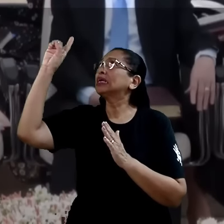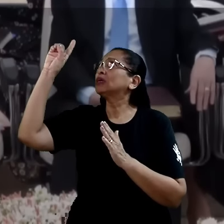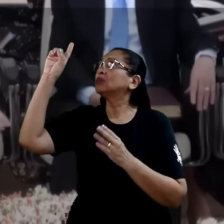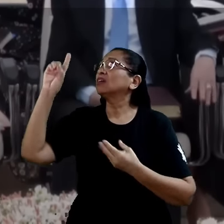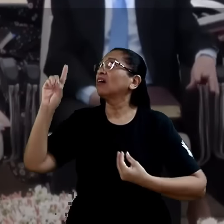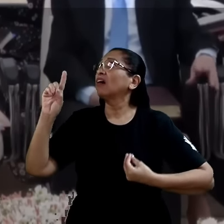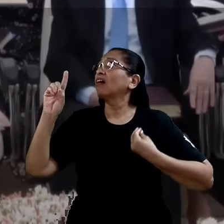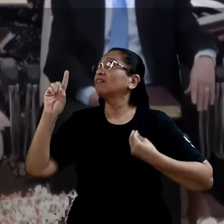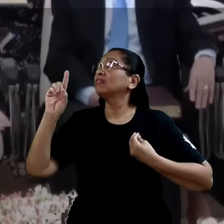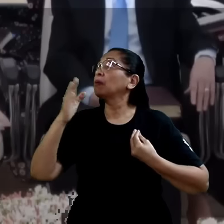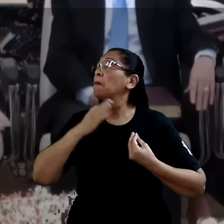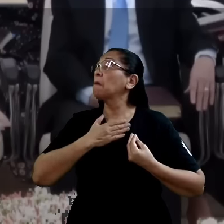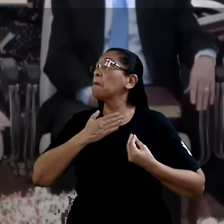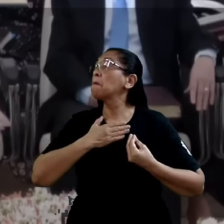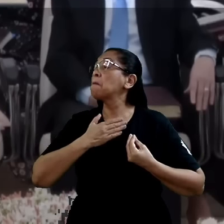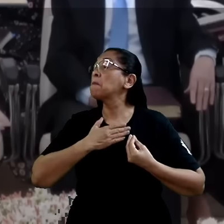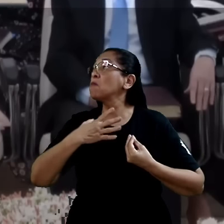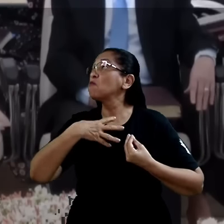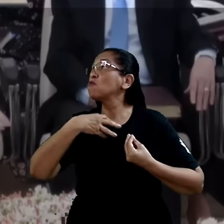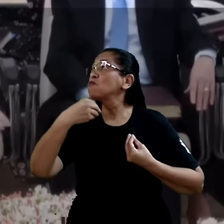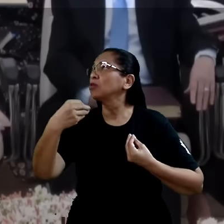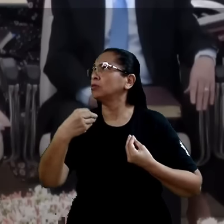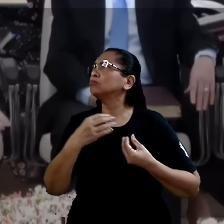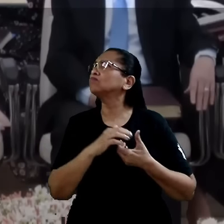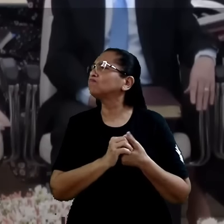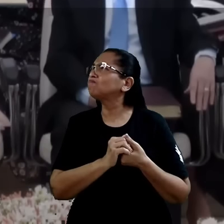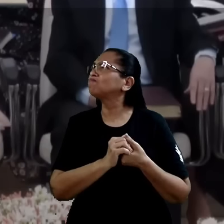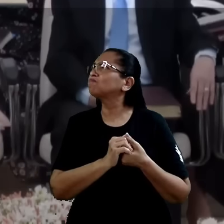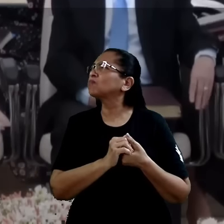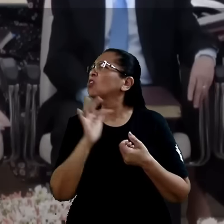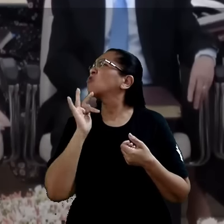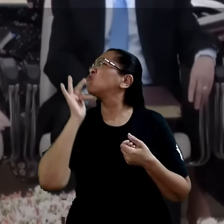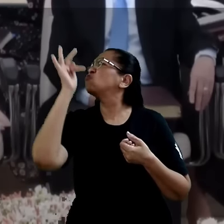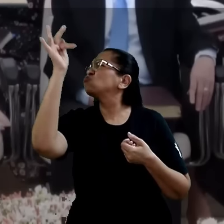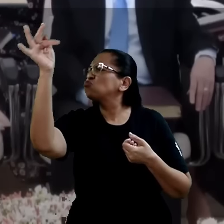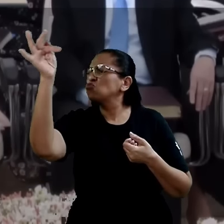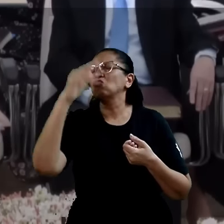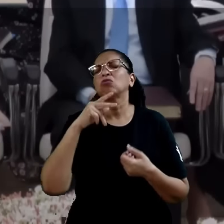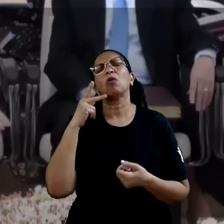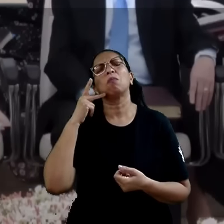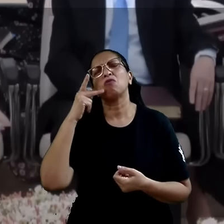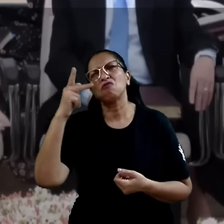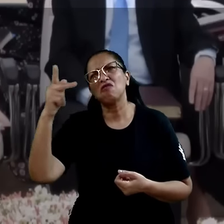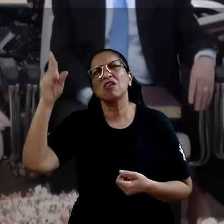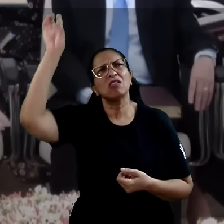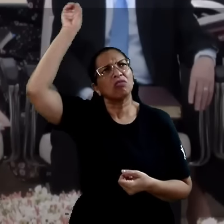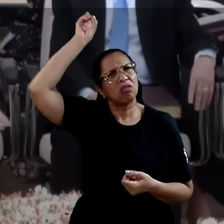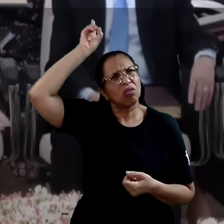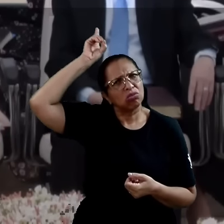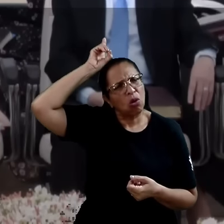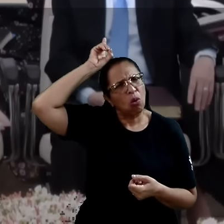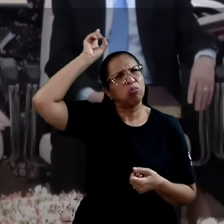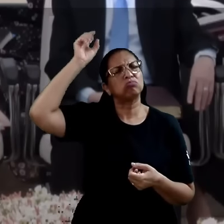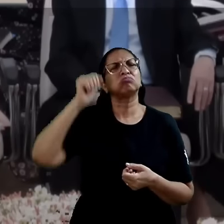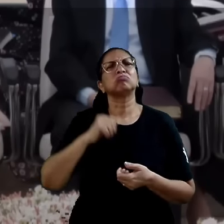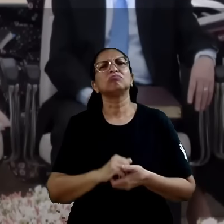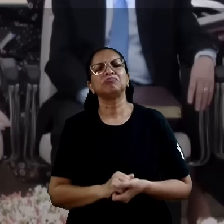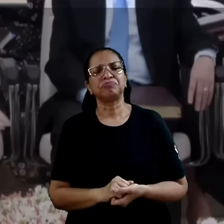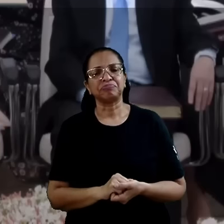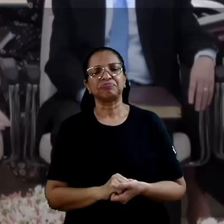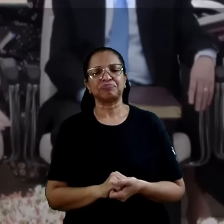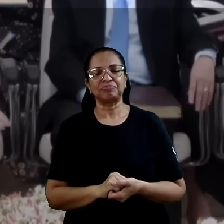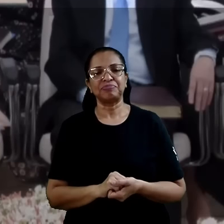meu filho um profeta US meus filhos nos dons Deus está dizendo eu quero fazer isso por